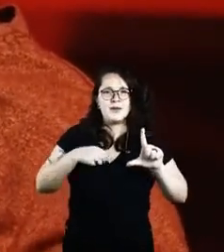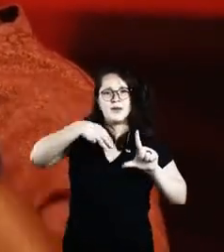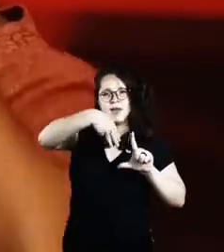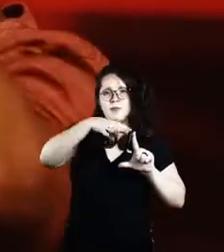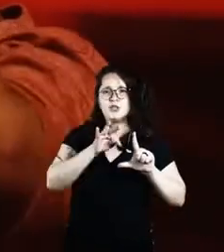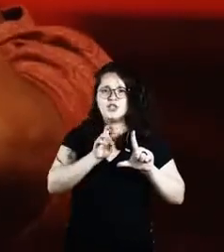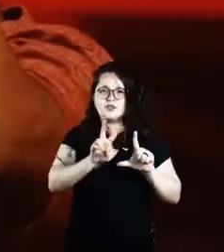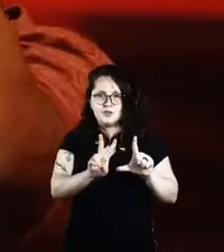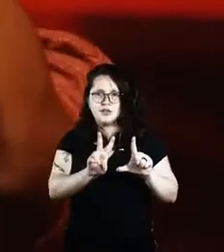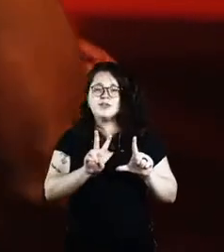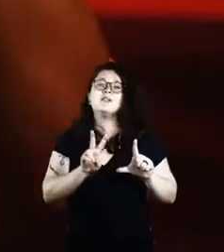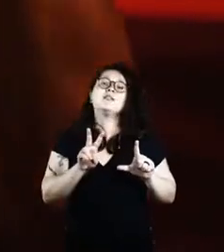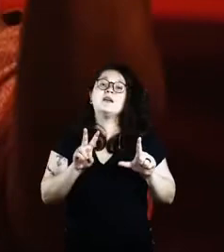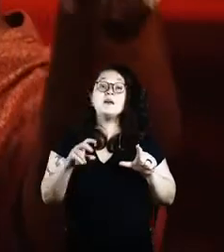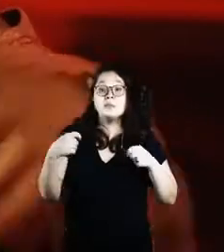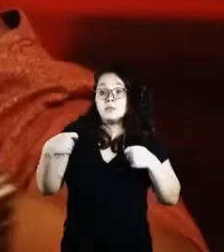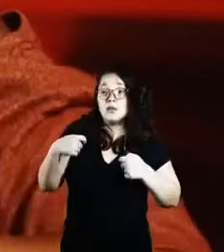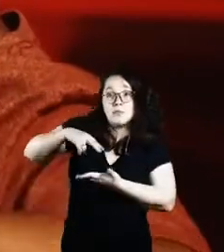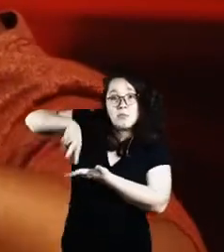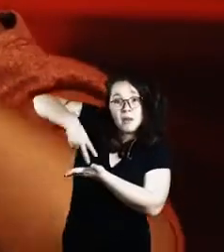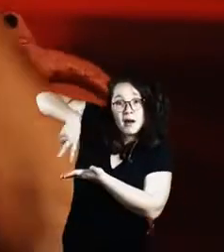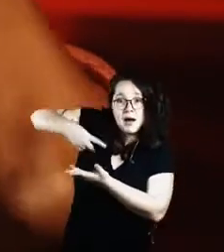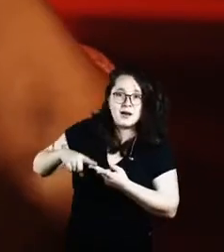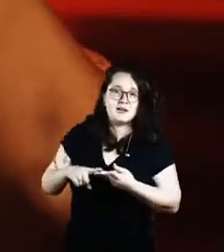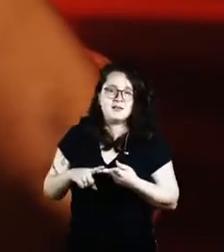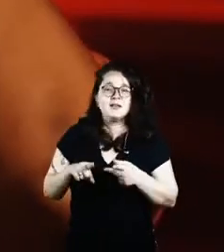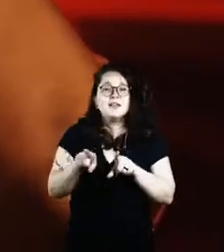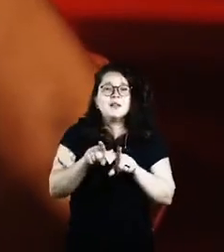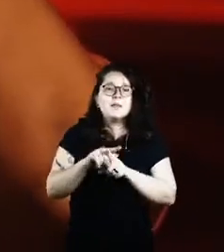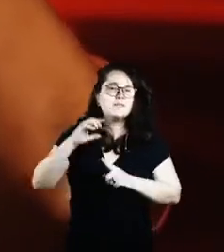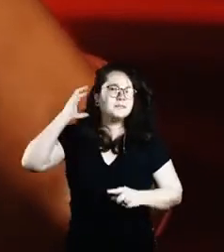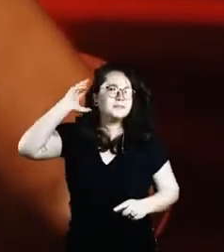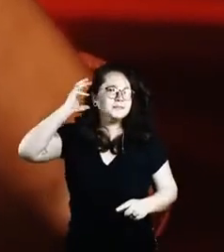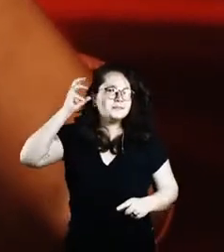dependia rádio, do baile, dependia hoje em do dia baile. Tem um monte de web rádio.